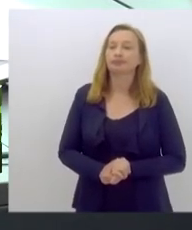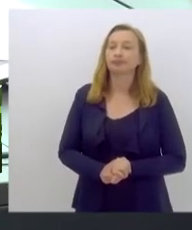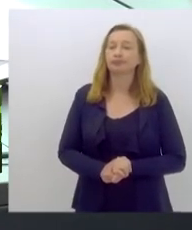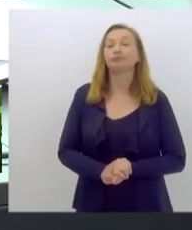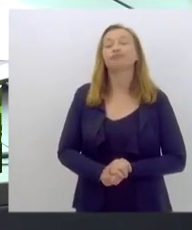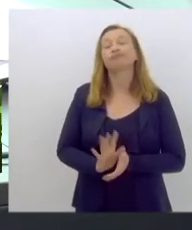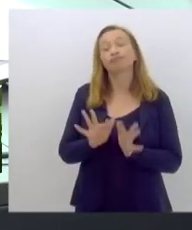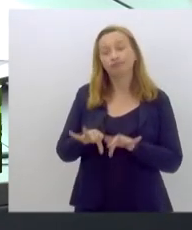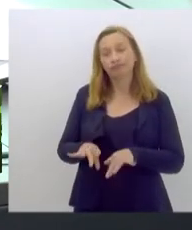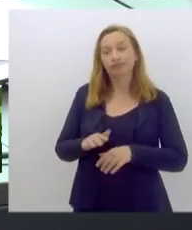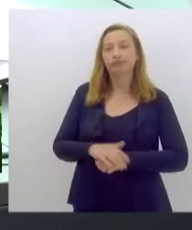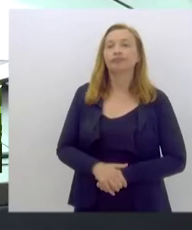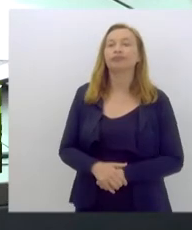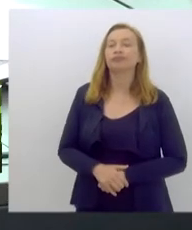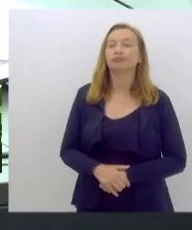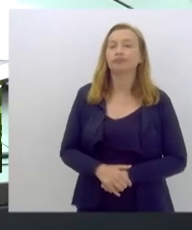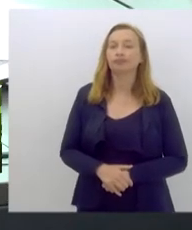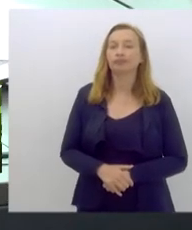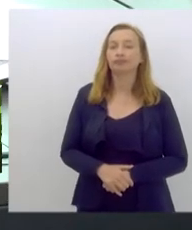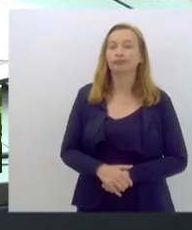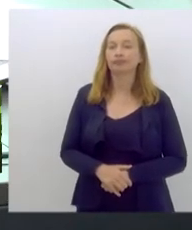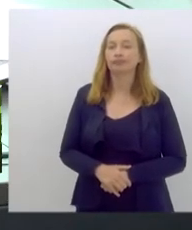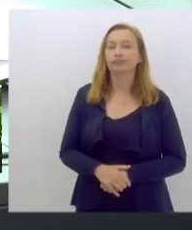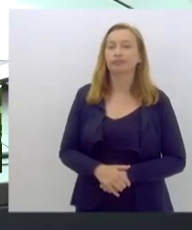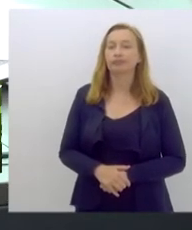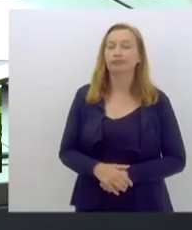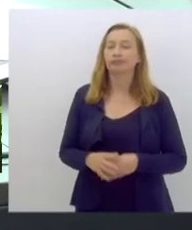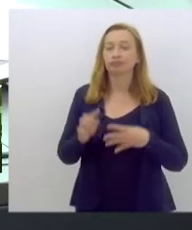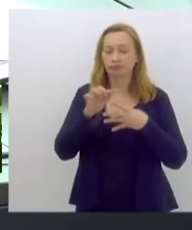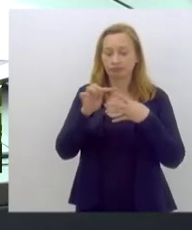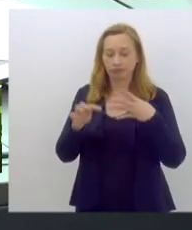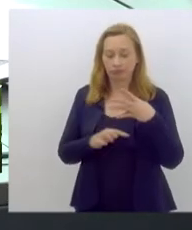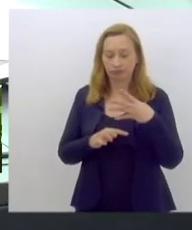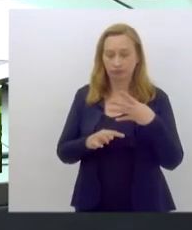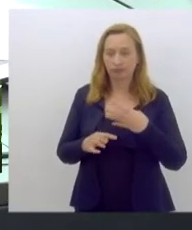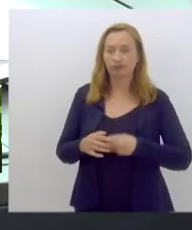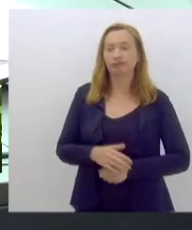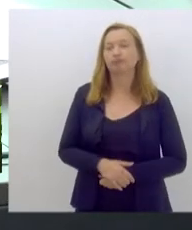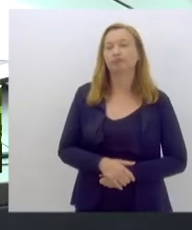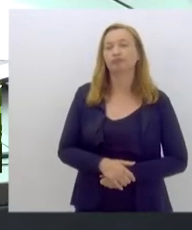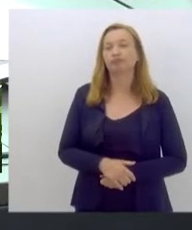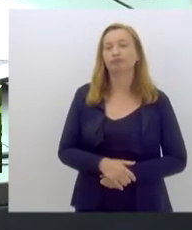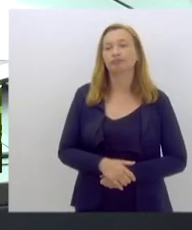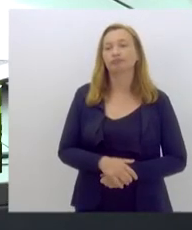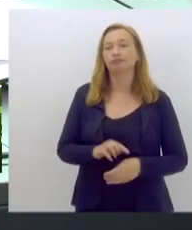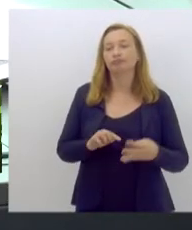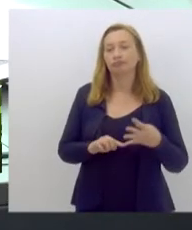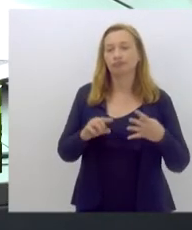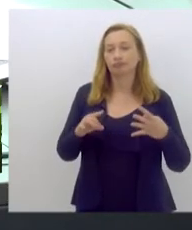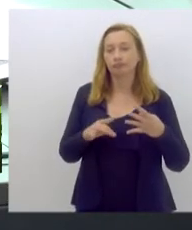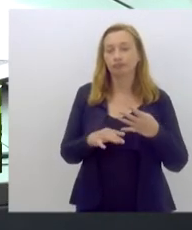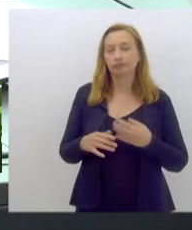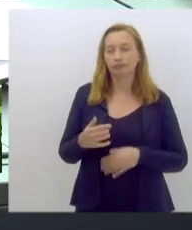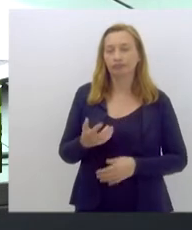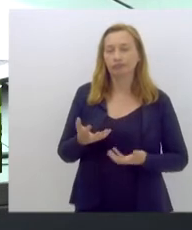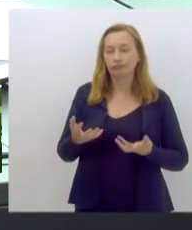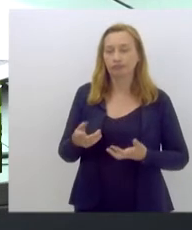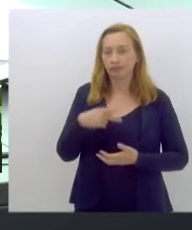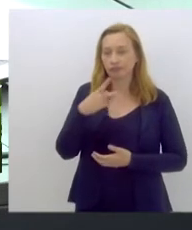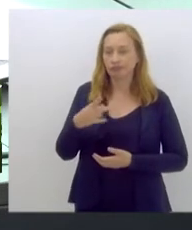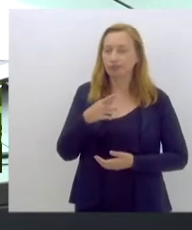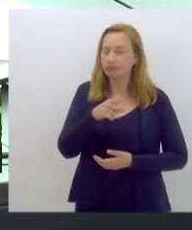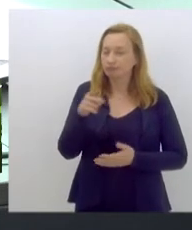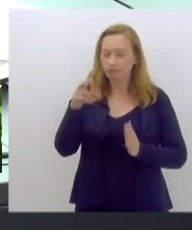E, finalmente, o item 4, que eu quis dar destaque, é que, se o senhor